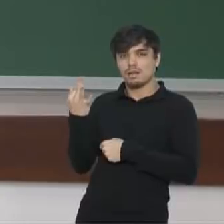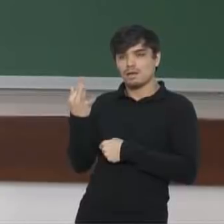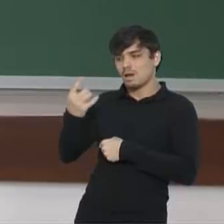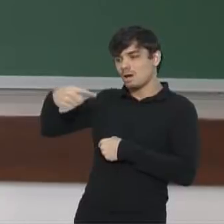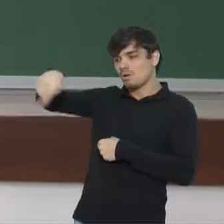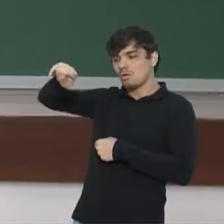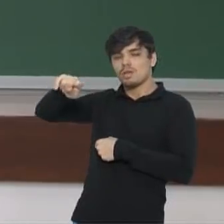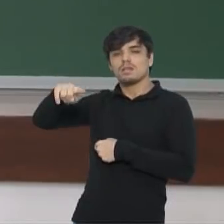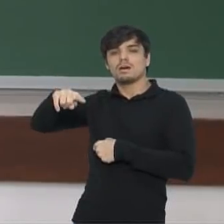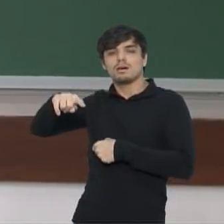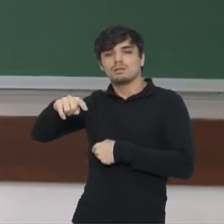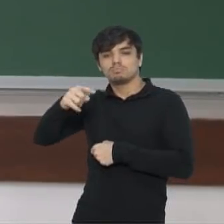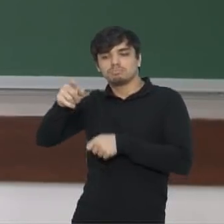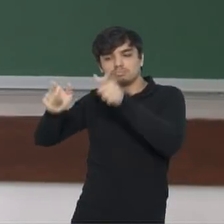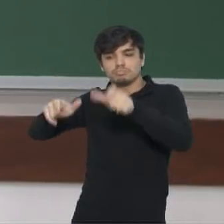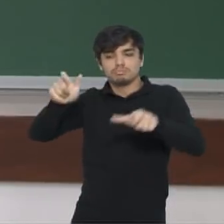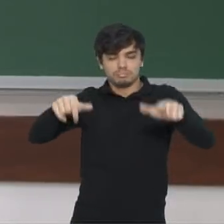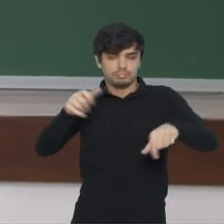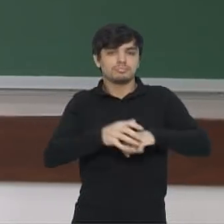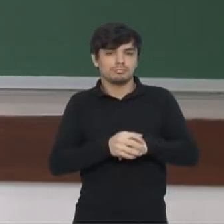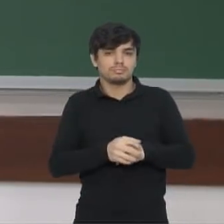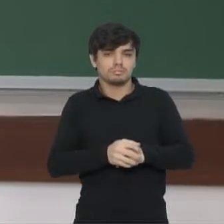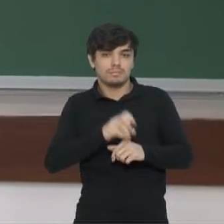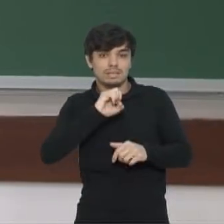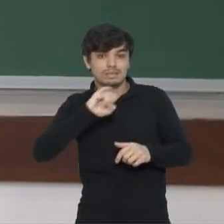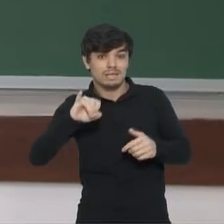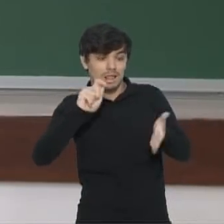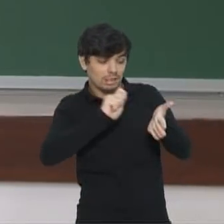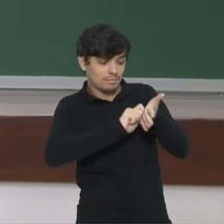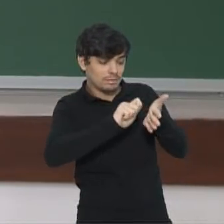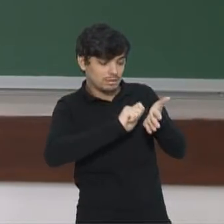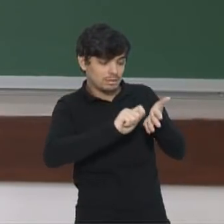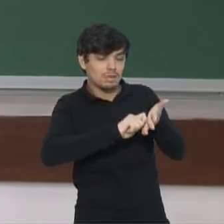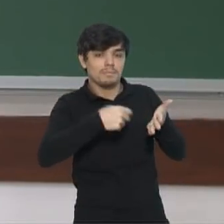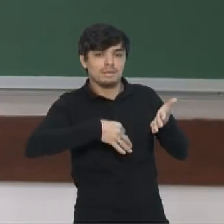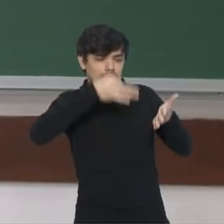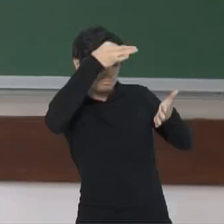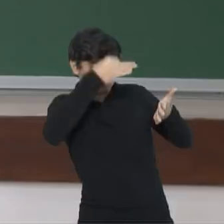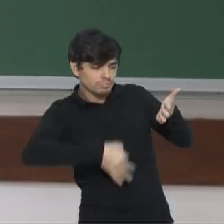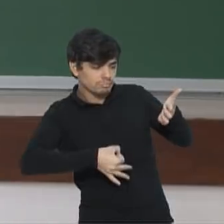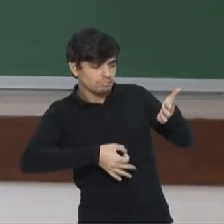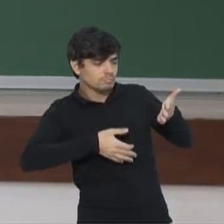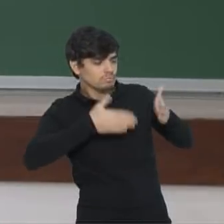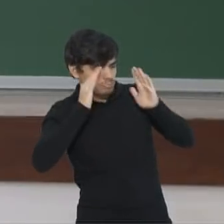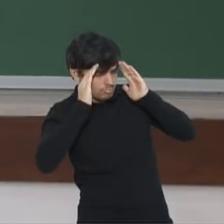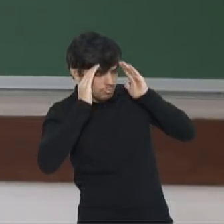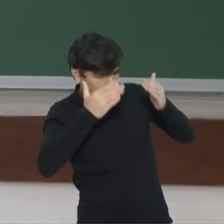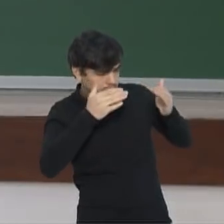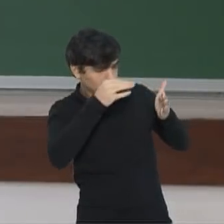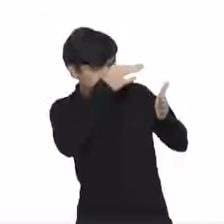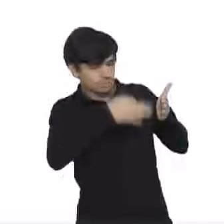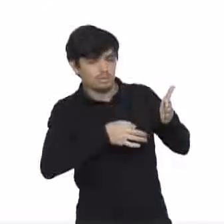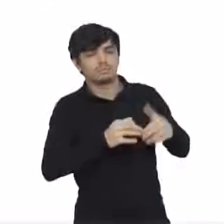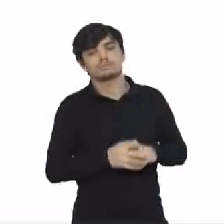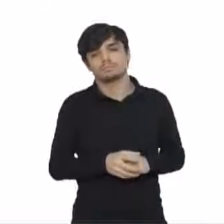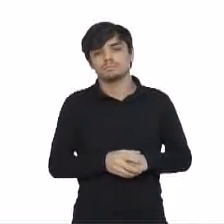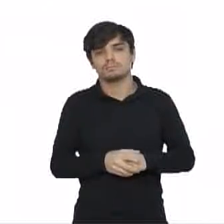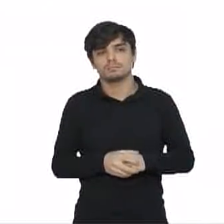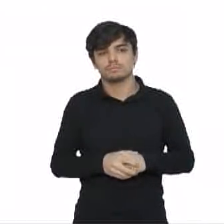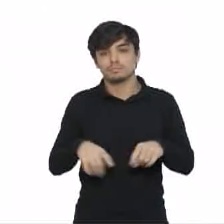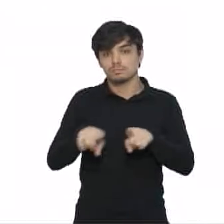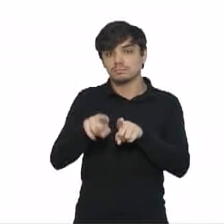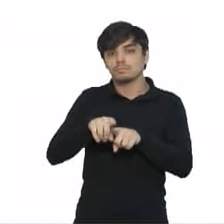exemplo. Se elas estavam escritas, elas deveriam ser seguidas corretamente. Muito bem. A Lei das 12 Tábuas,